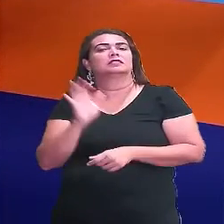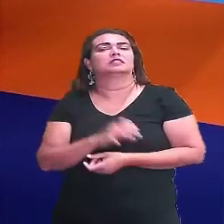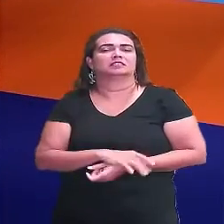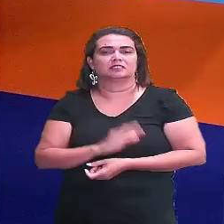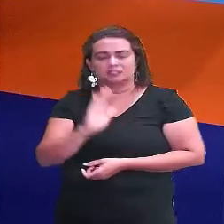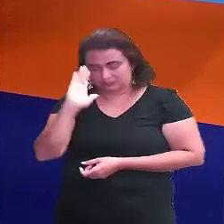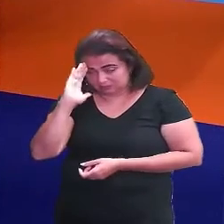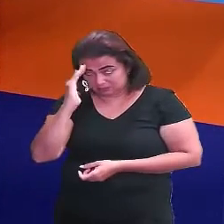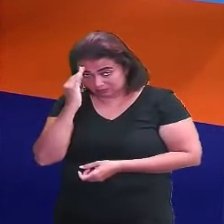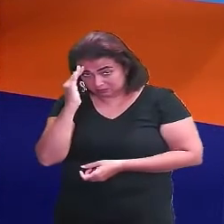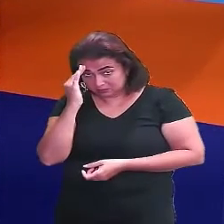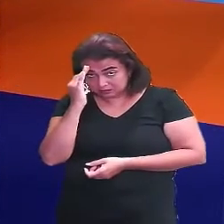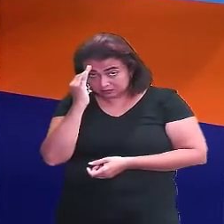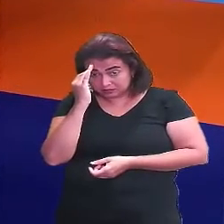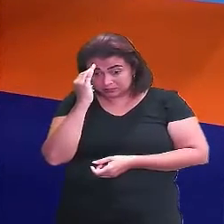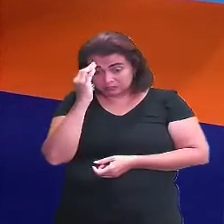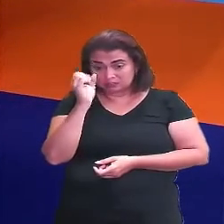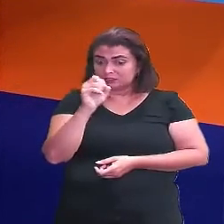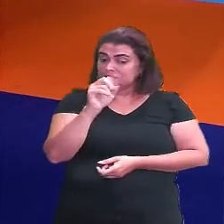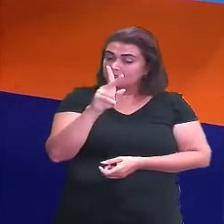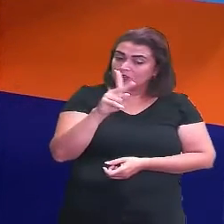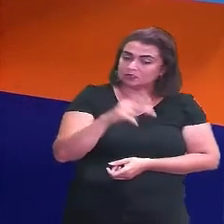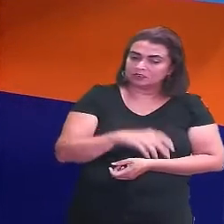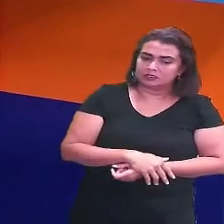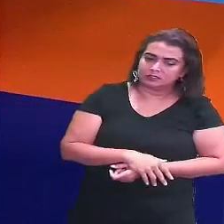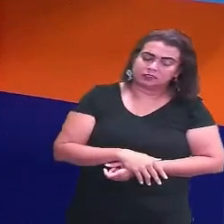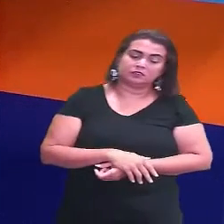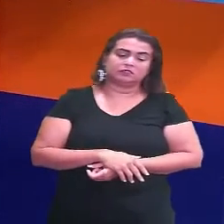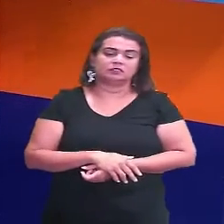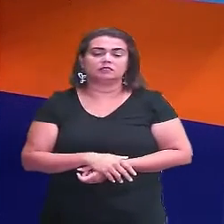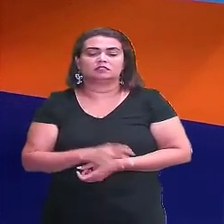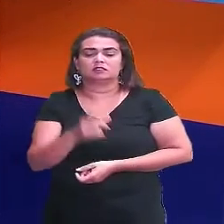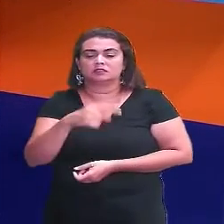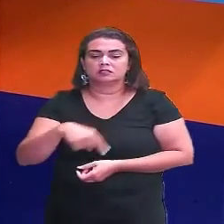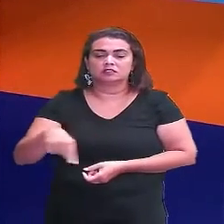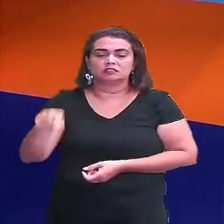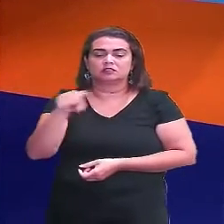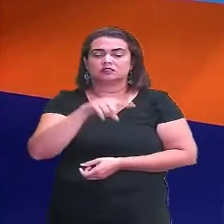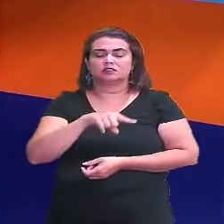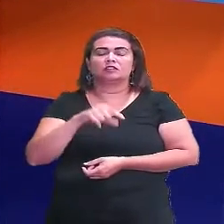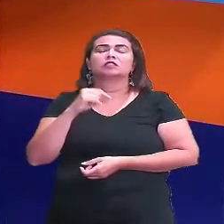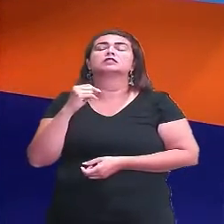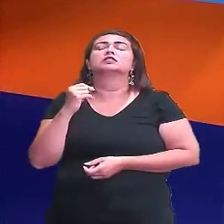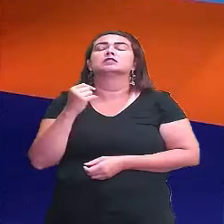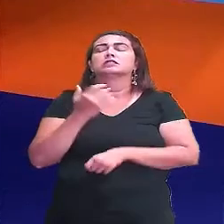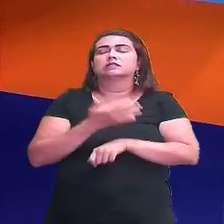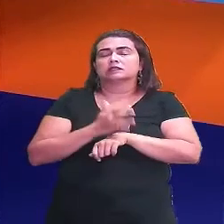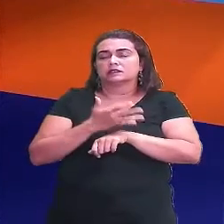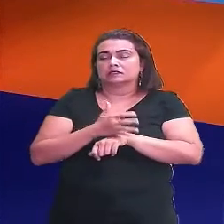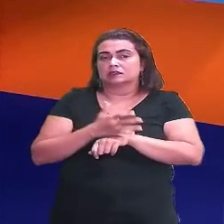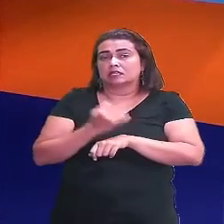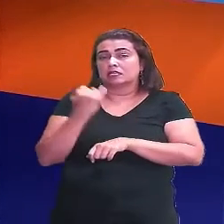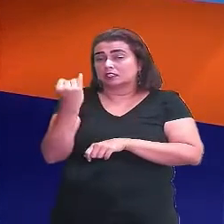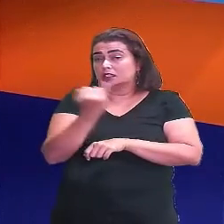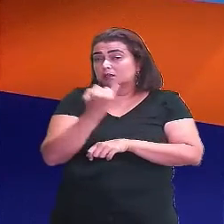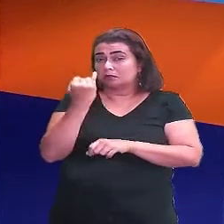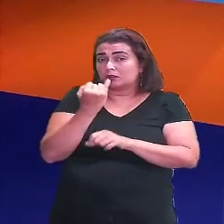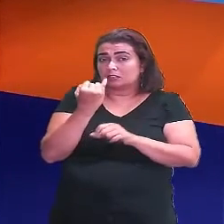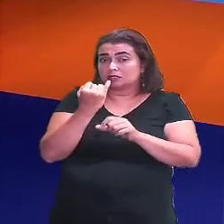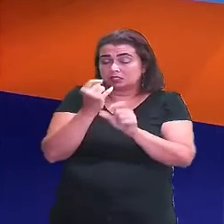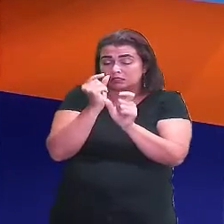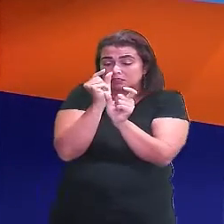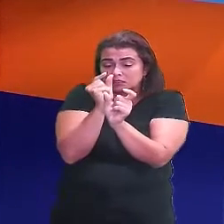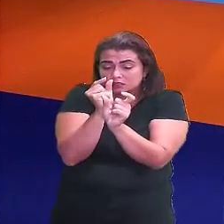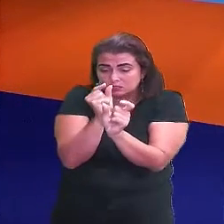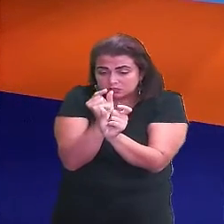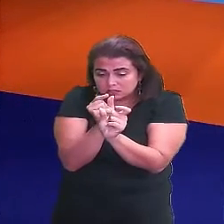Entenderam? Pronto. Então, a gente vai fazendo isso. Por isso que é importante a gente separar as sílabas.